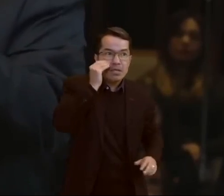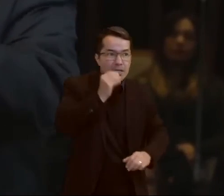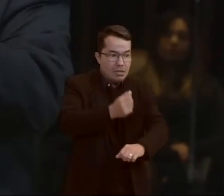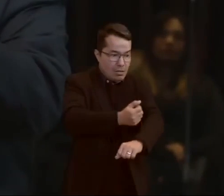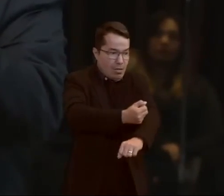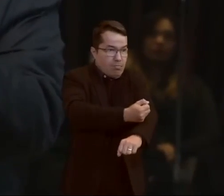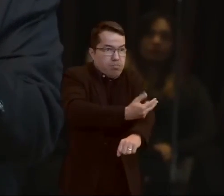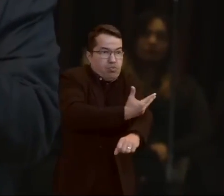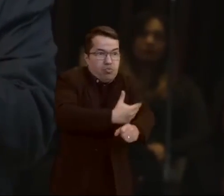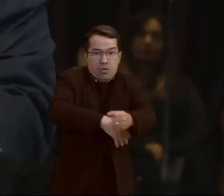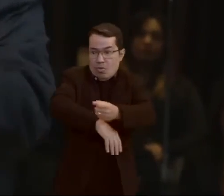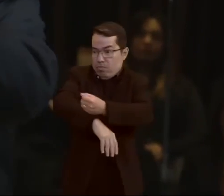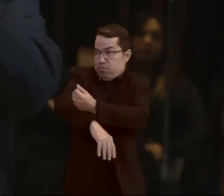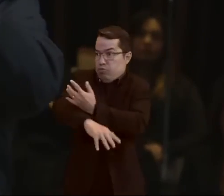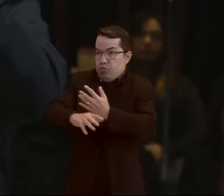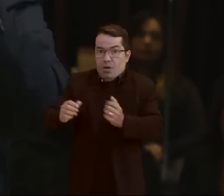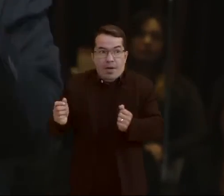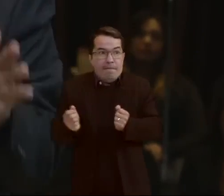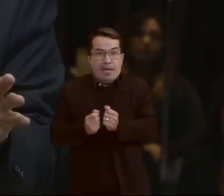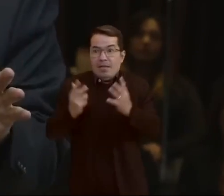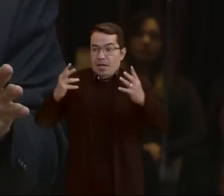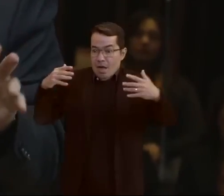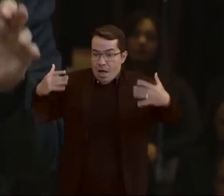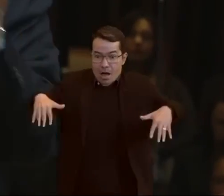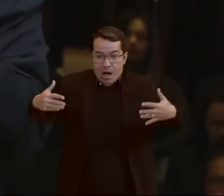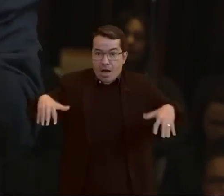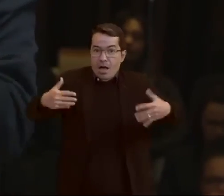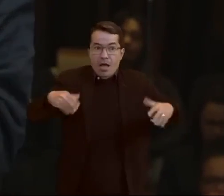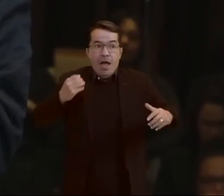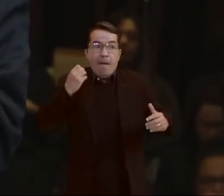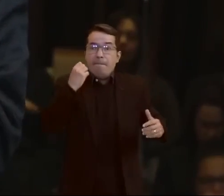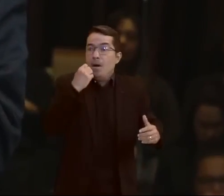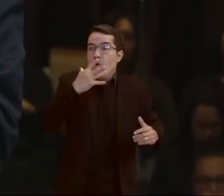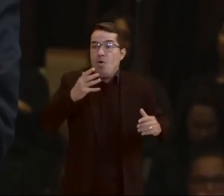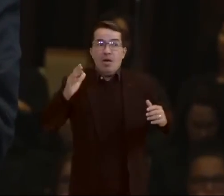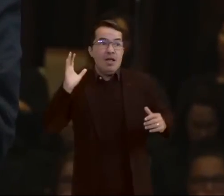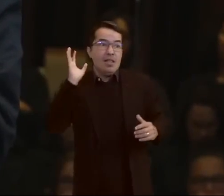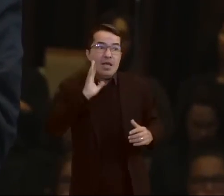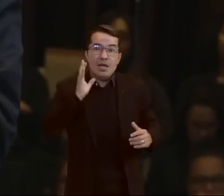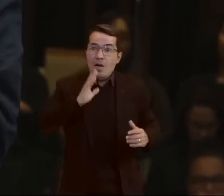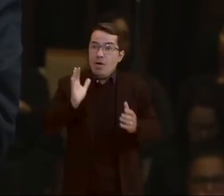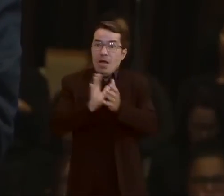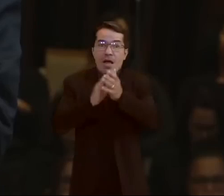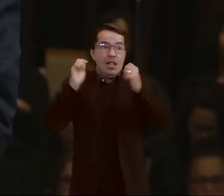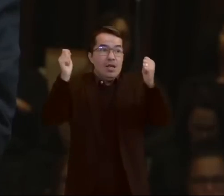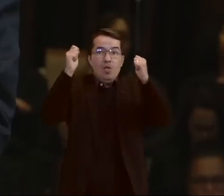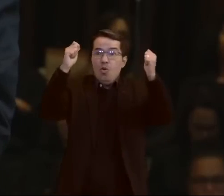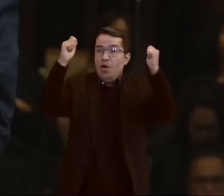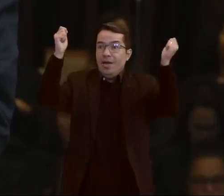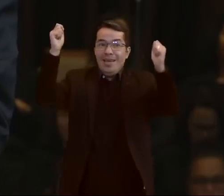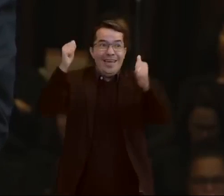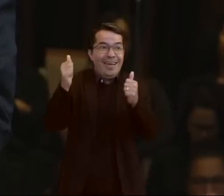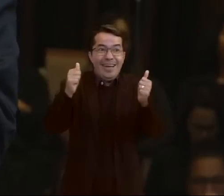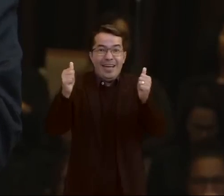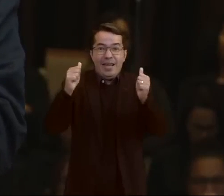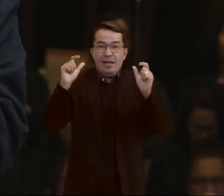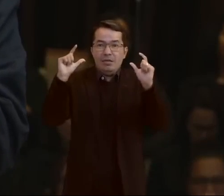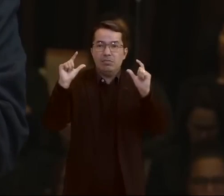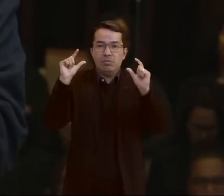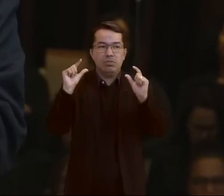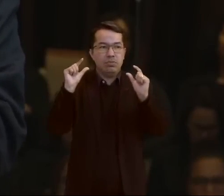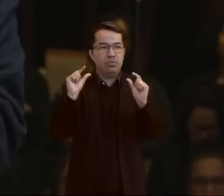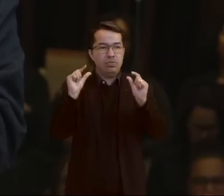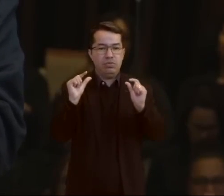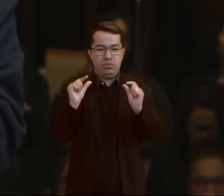extraordinária. Deus é poderoso, é Deus de milagres, eu não duvido disso. Mas tem gente que fica só